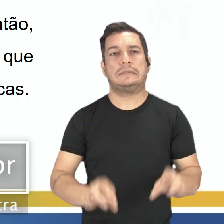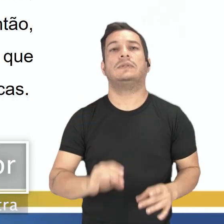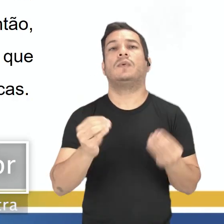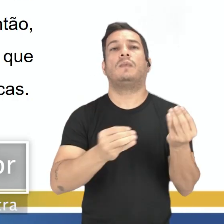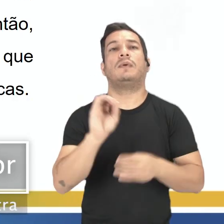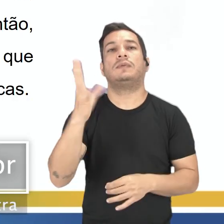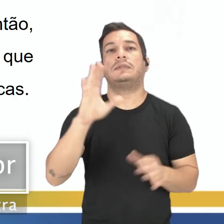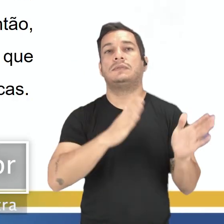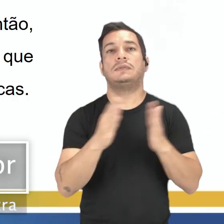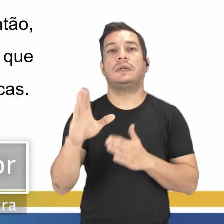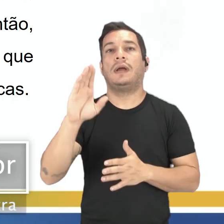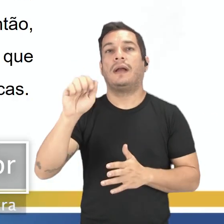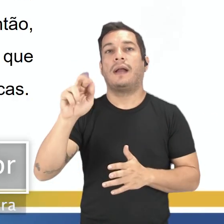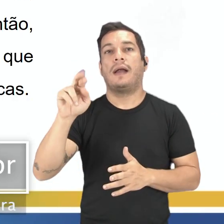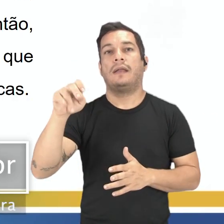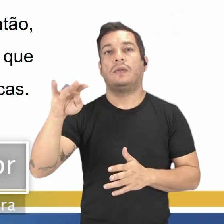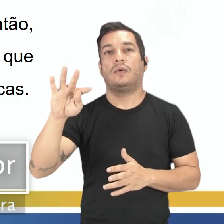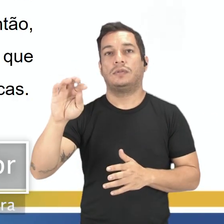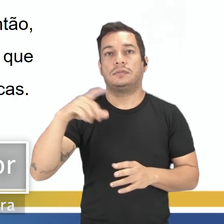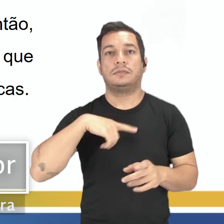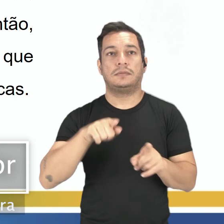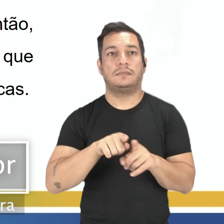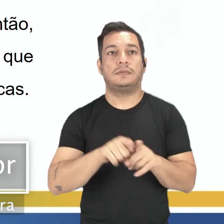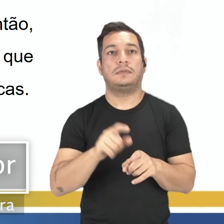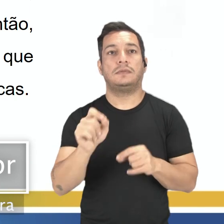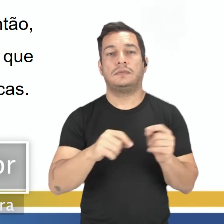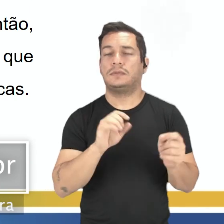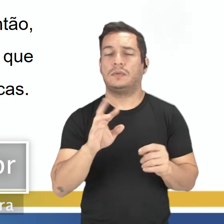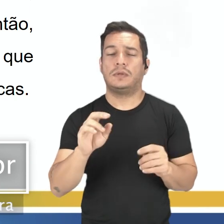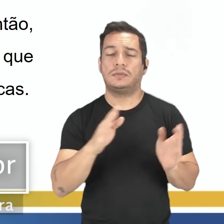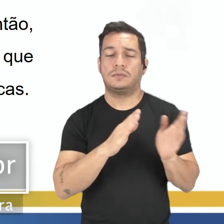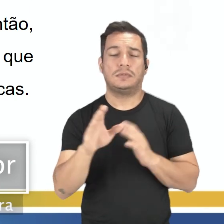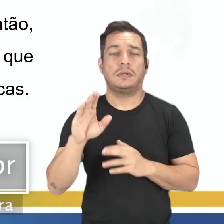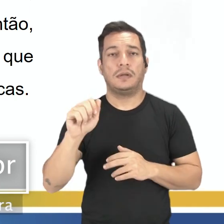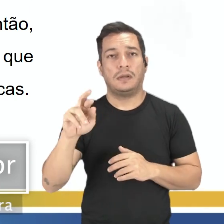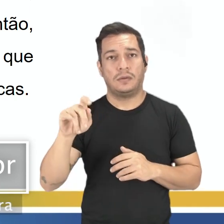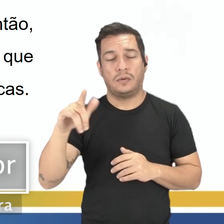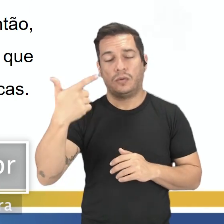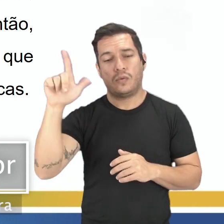como funciona o ciclo de Carnot, e não só o ciclo de Carnot, mas